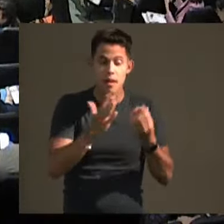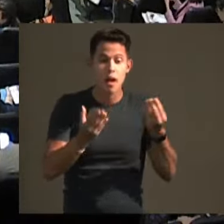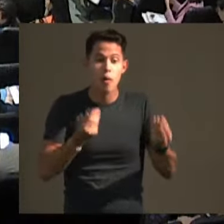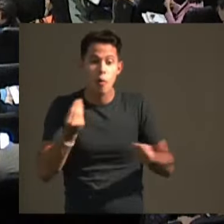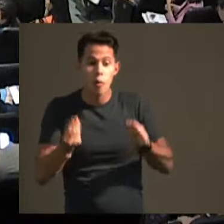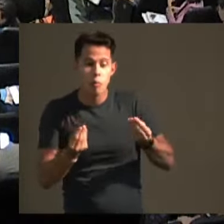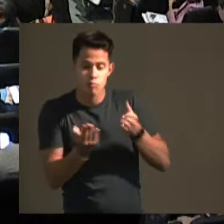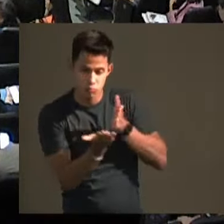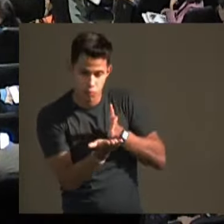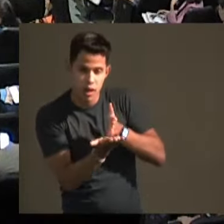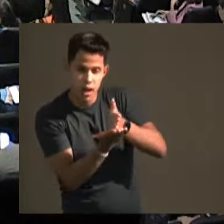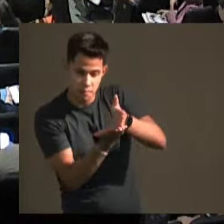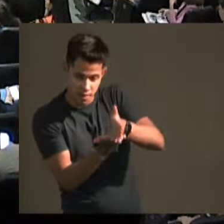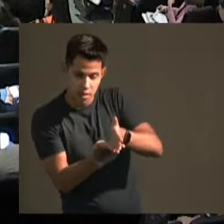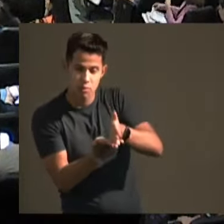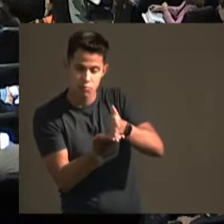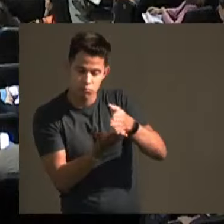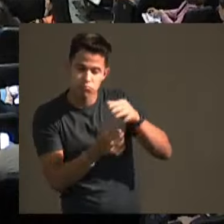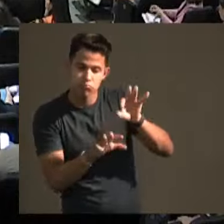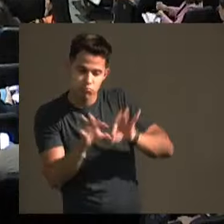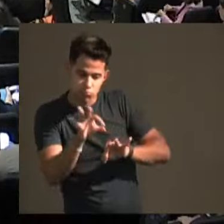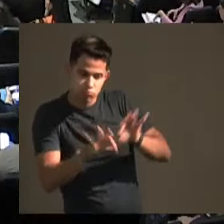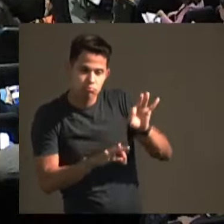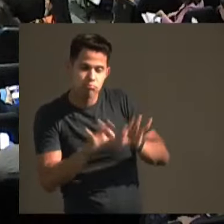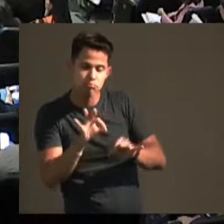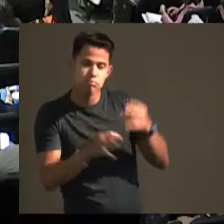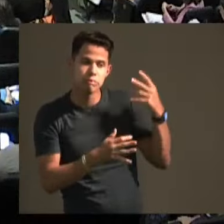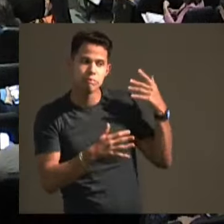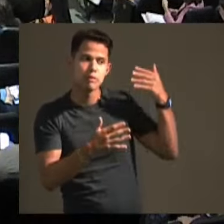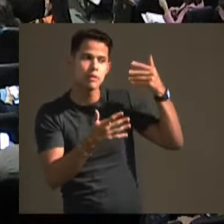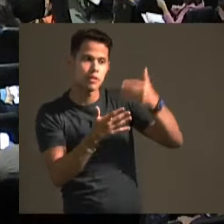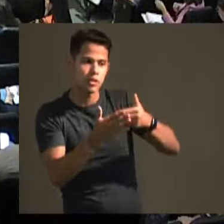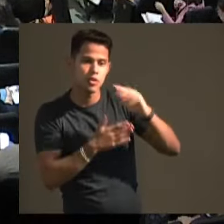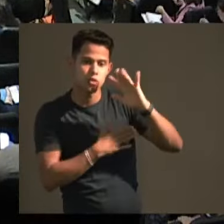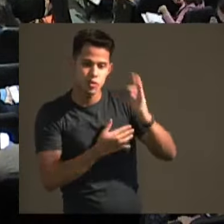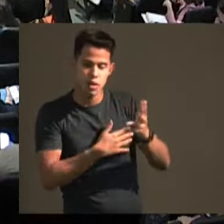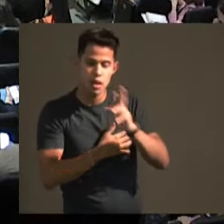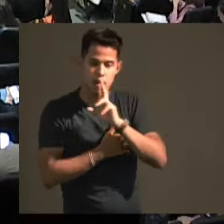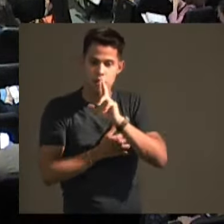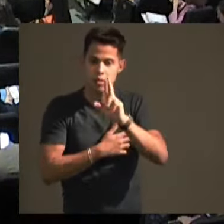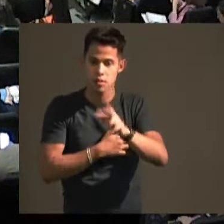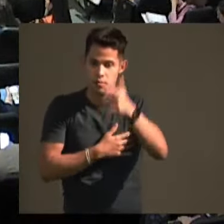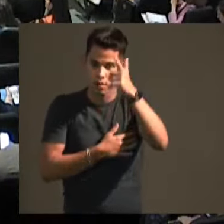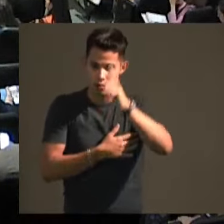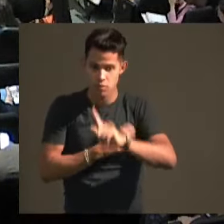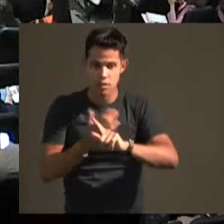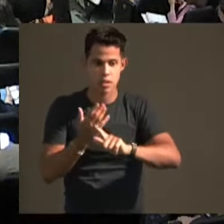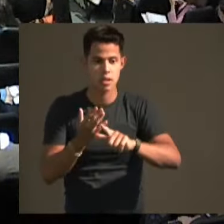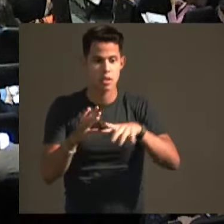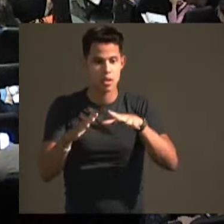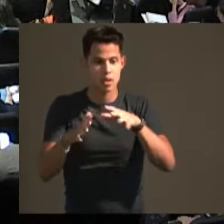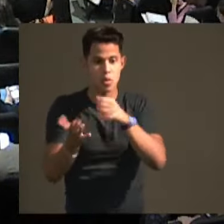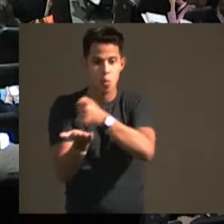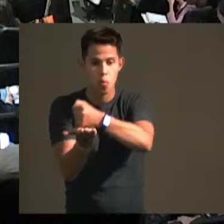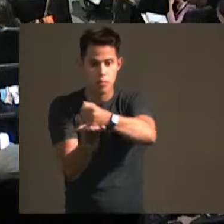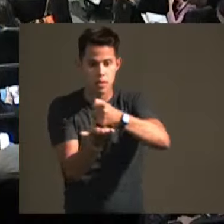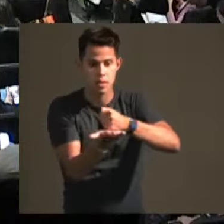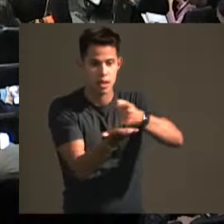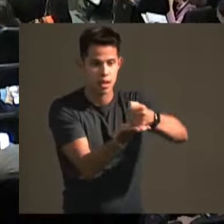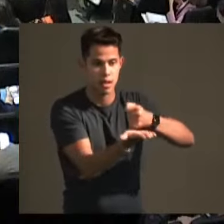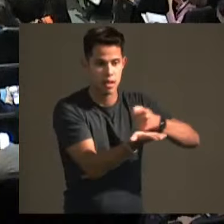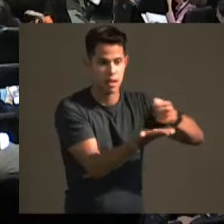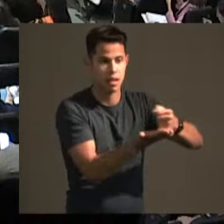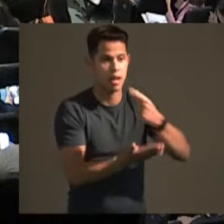um caminho que temos traçado há bastante tempo, e o resultado para empregar 120 mil pessoas, olha, é